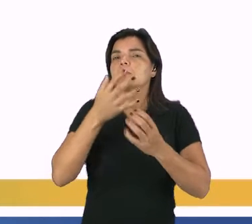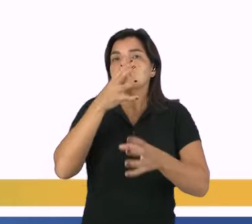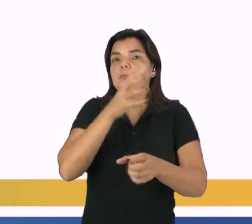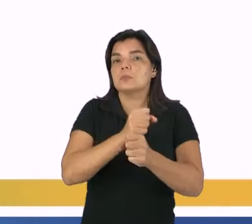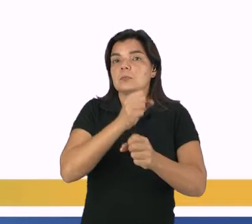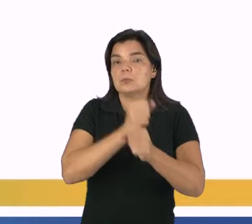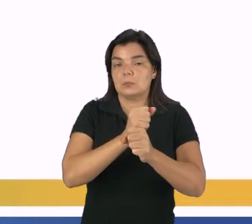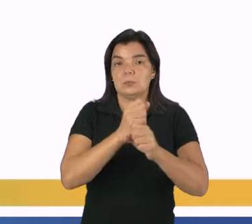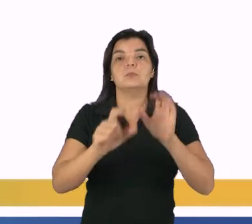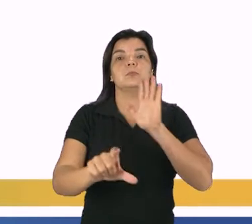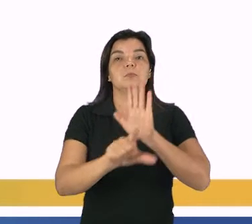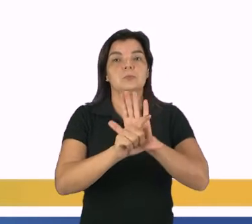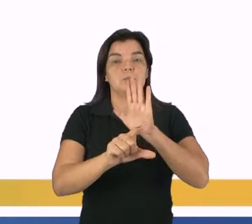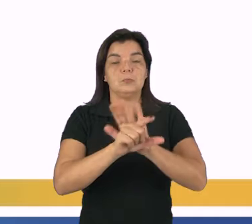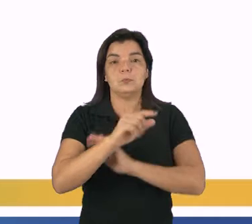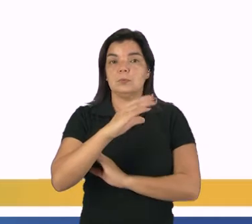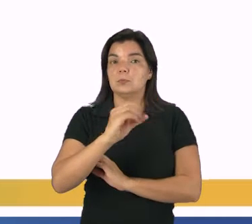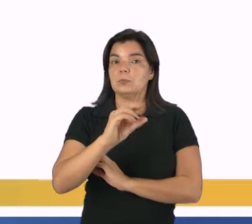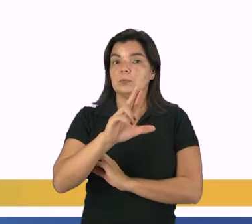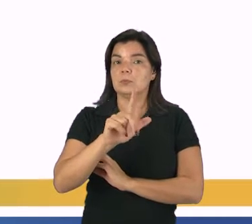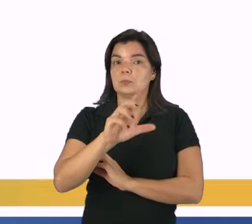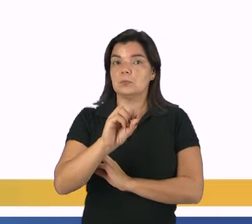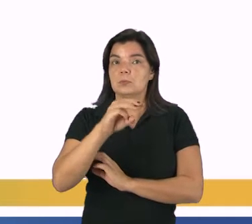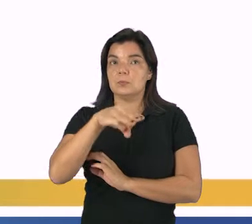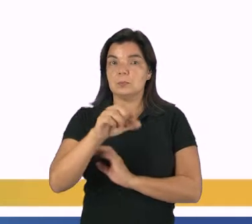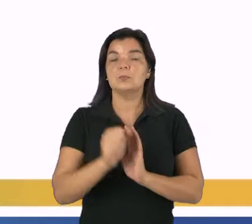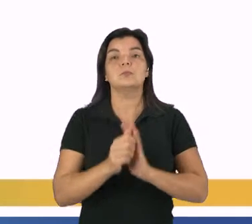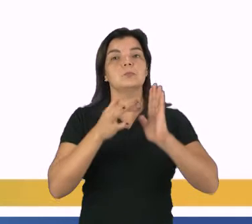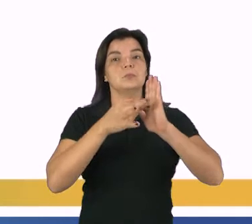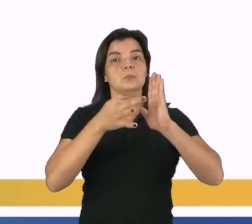que tendem a se afastar. Tudo bem?